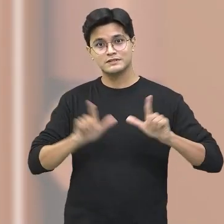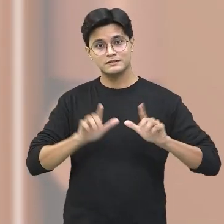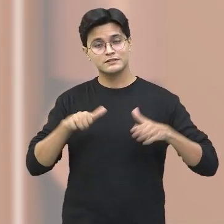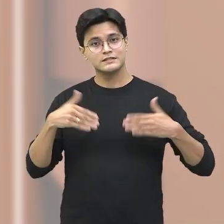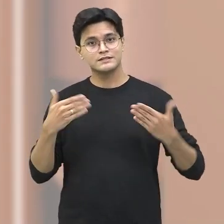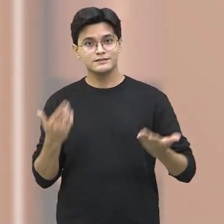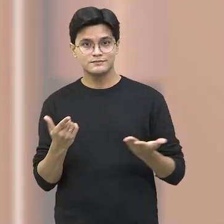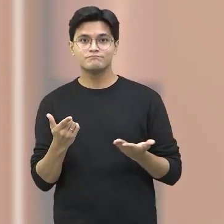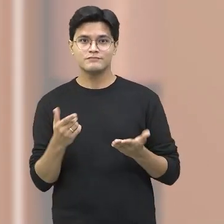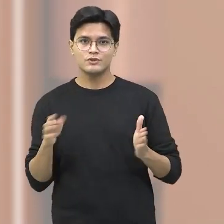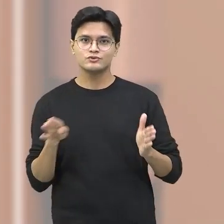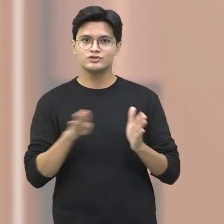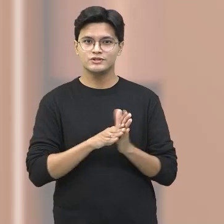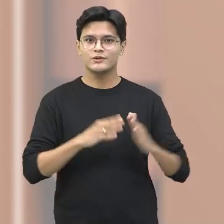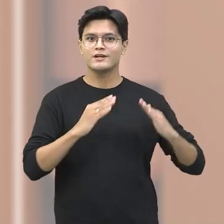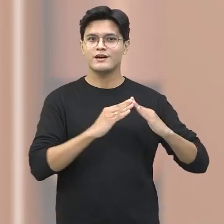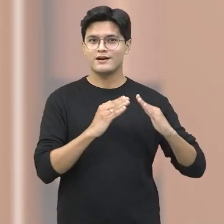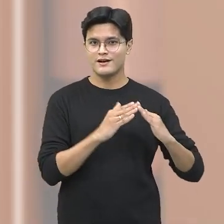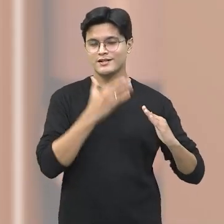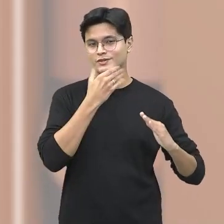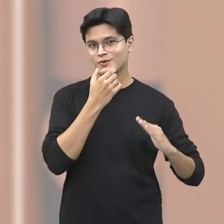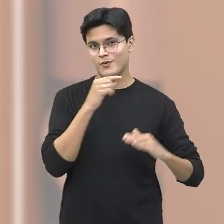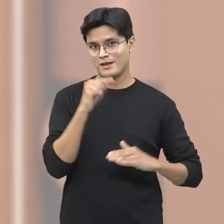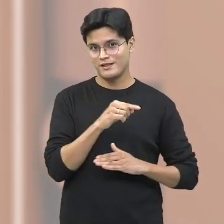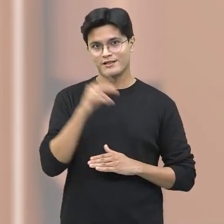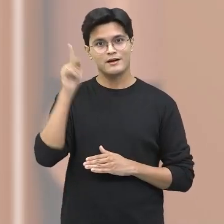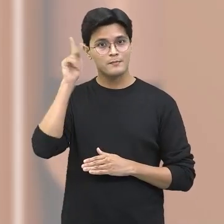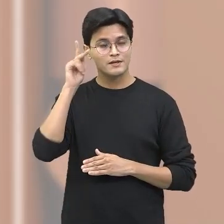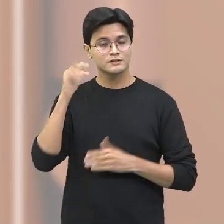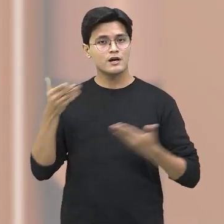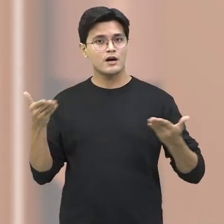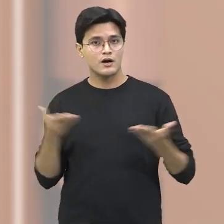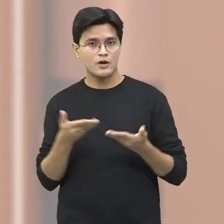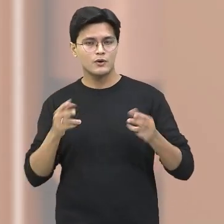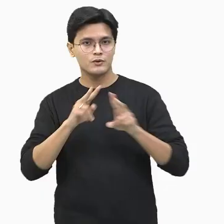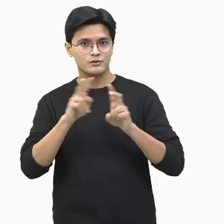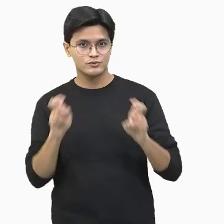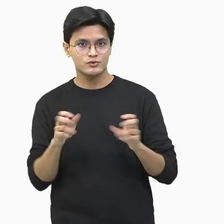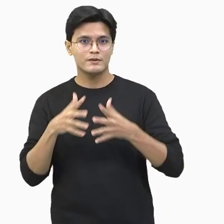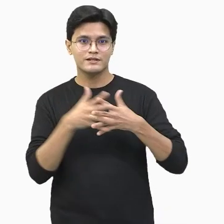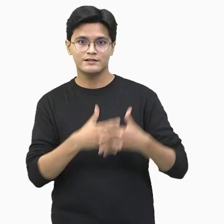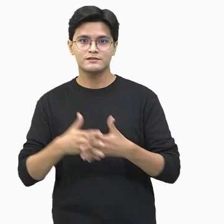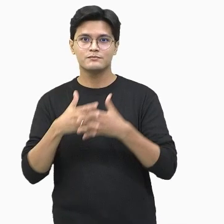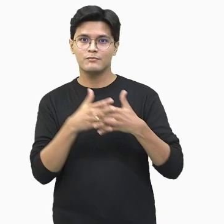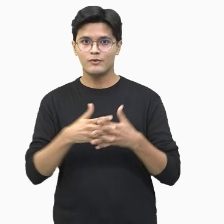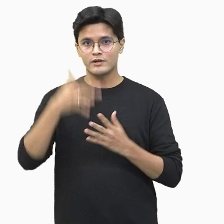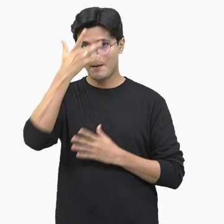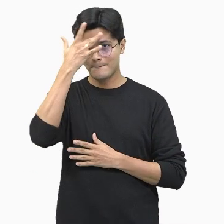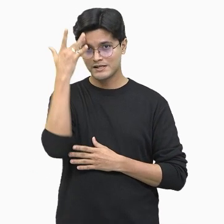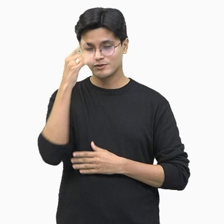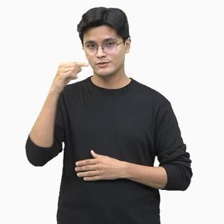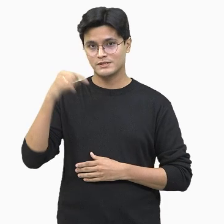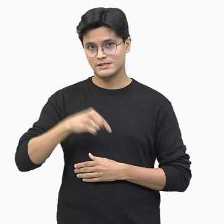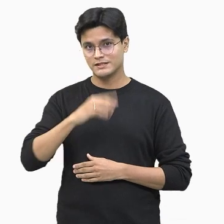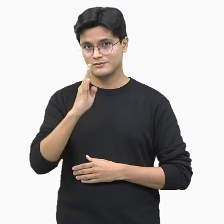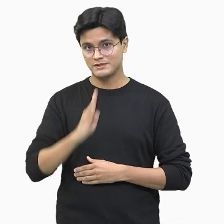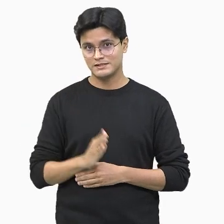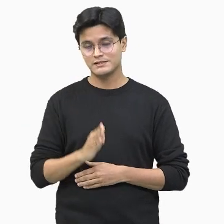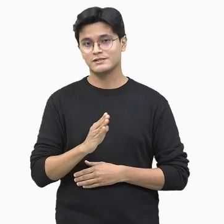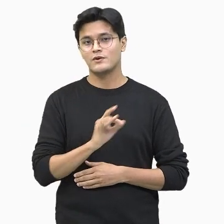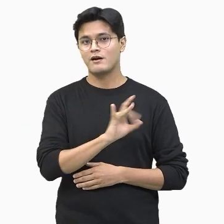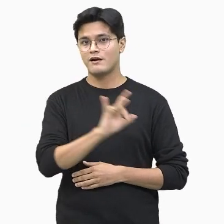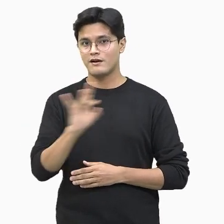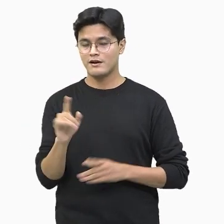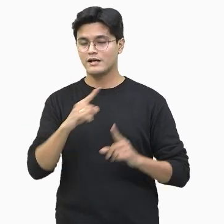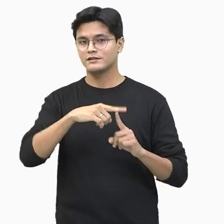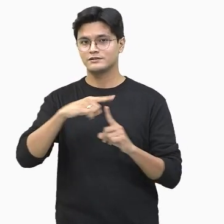na casa da senhora em Parentins Vamos falar agora sobre o transporte de passageiros no Brasil e cada um modal né